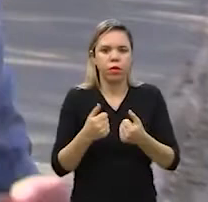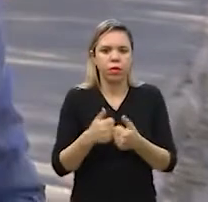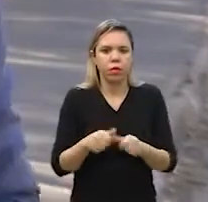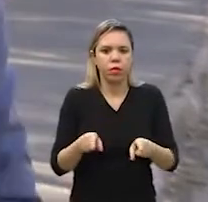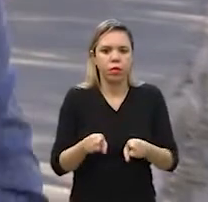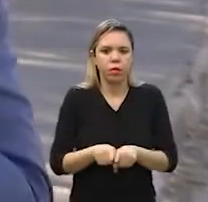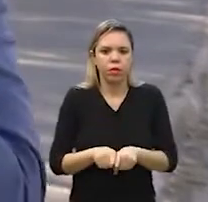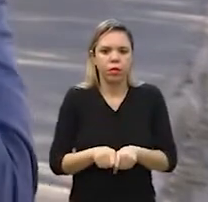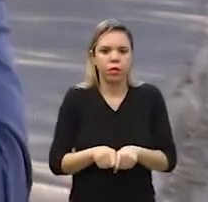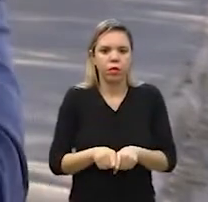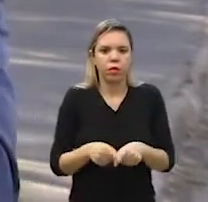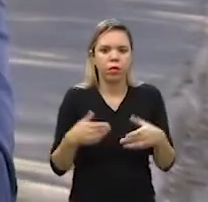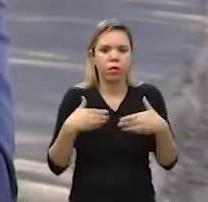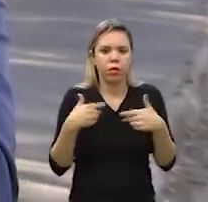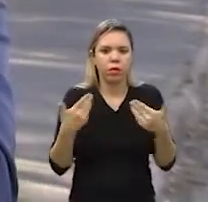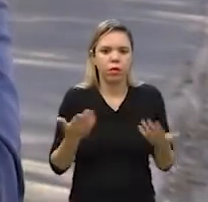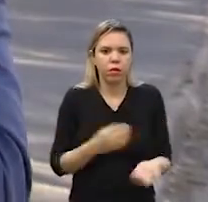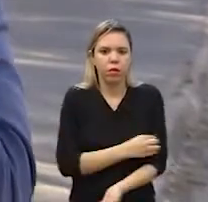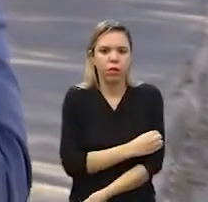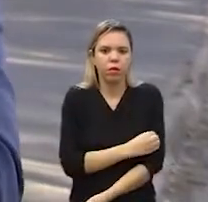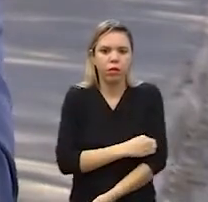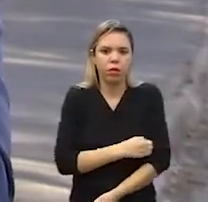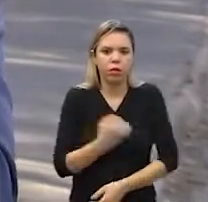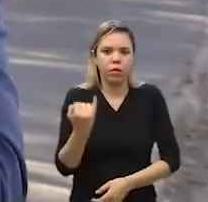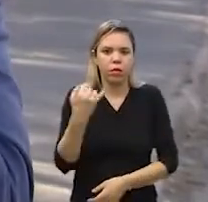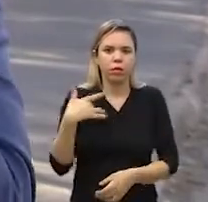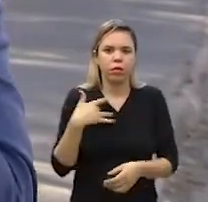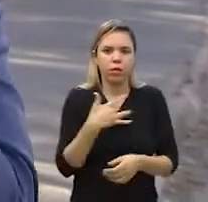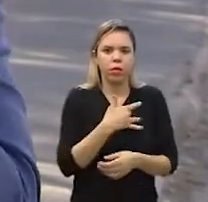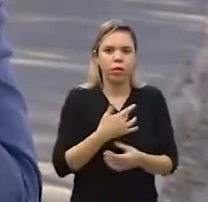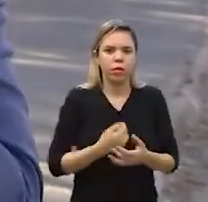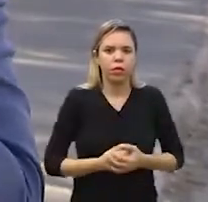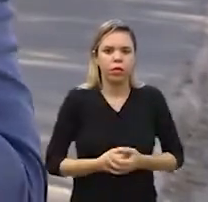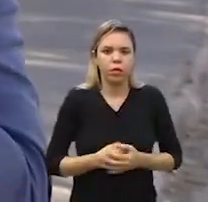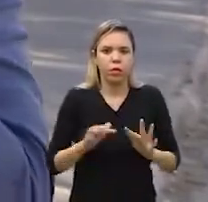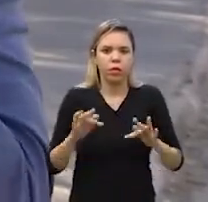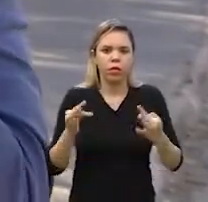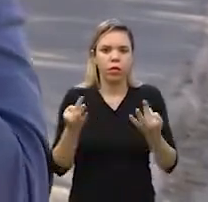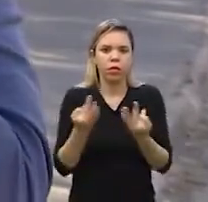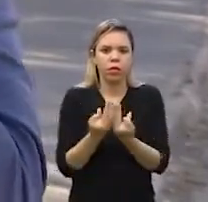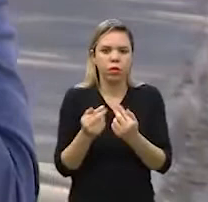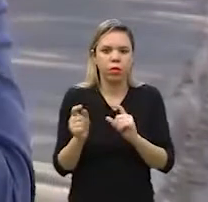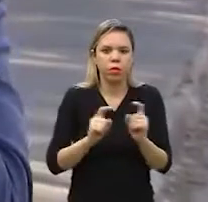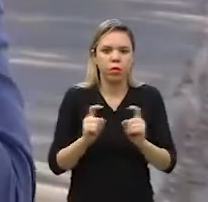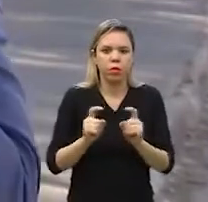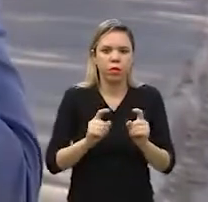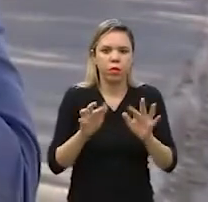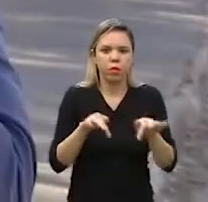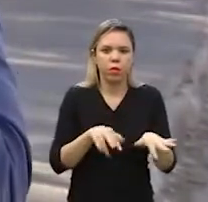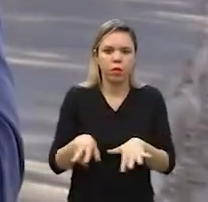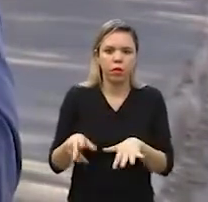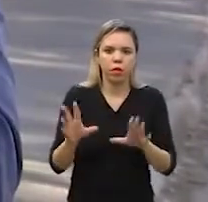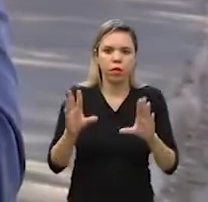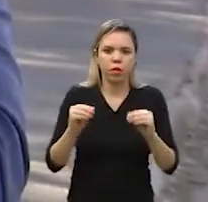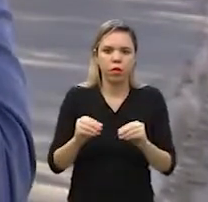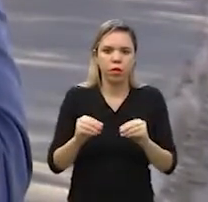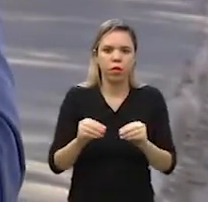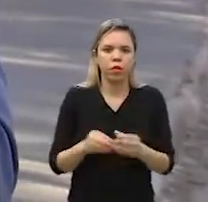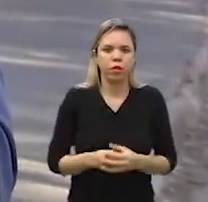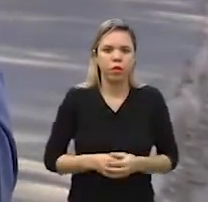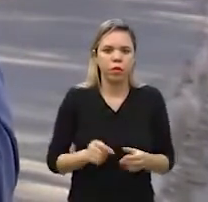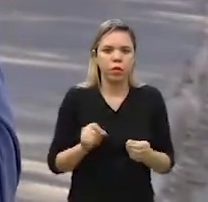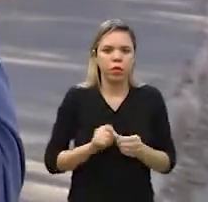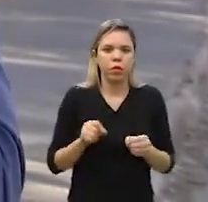ciclovia como meio de transporte como o lazer né é muito importante para a saúde para as famílias que se reúnem aos finais de